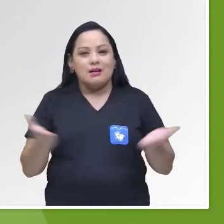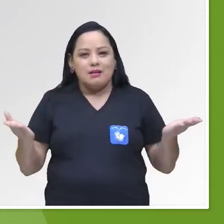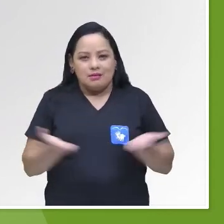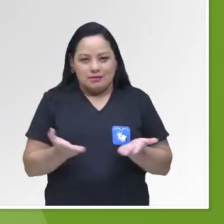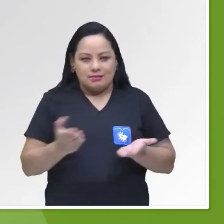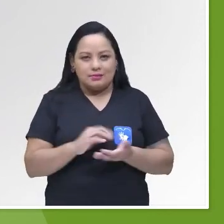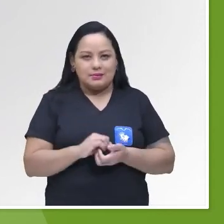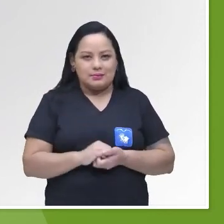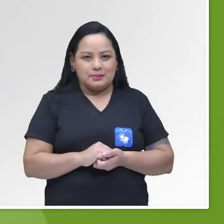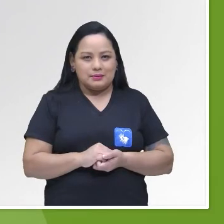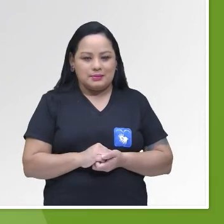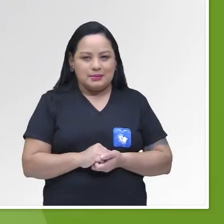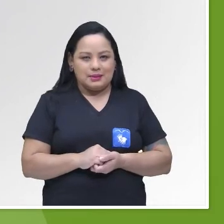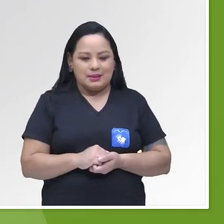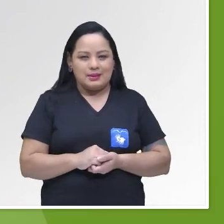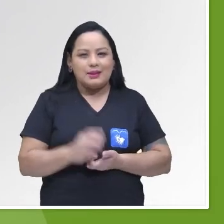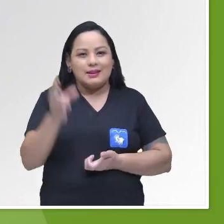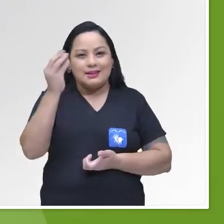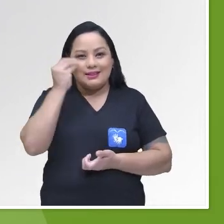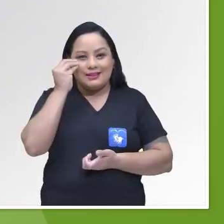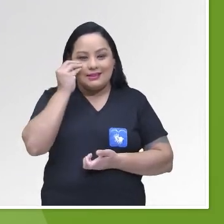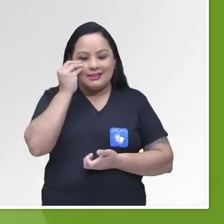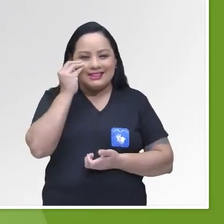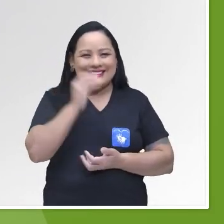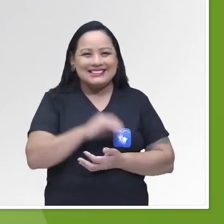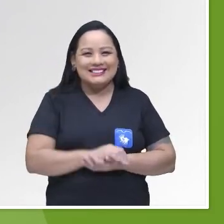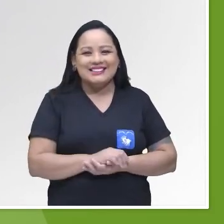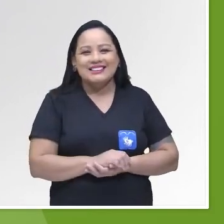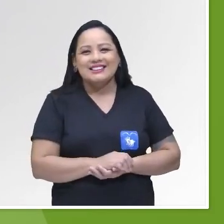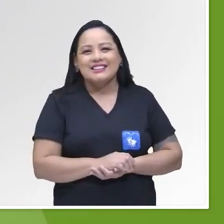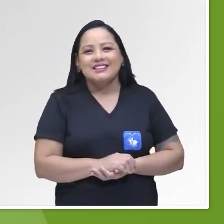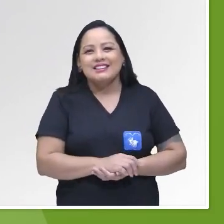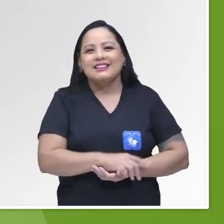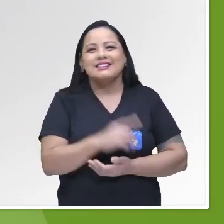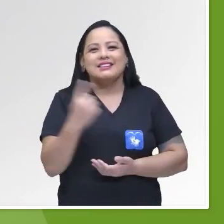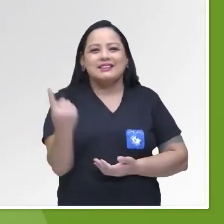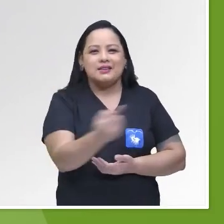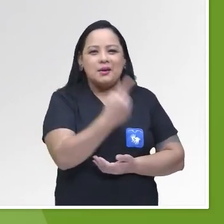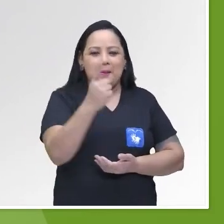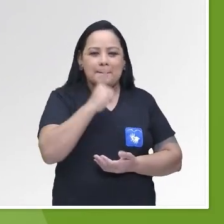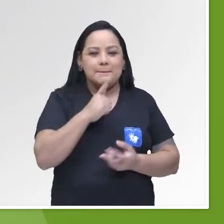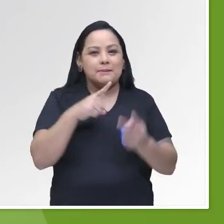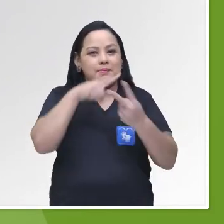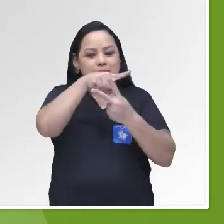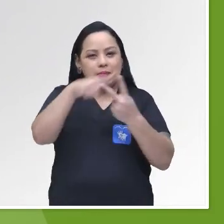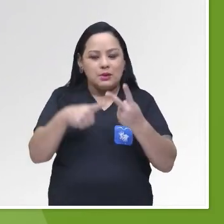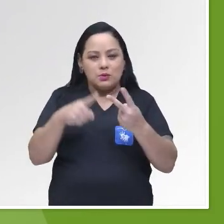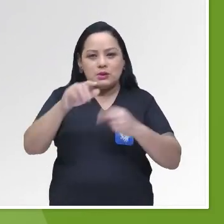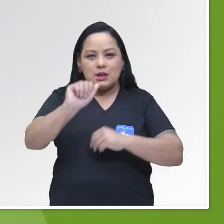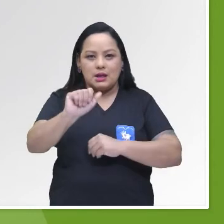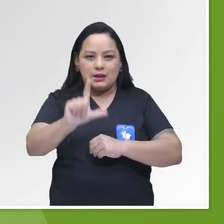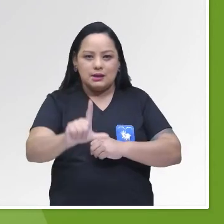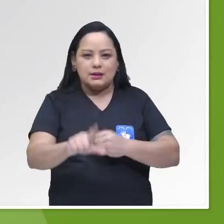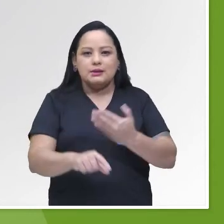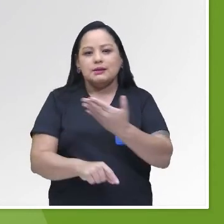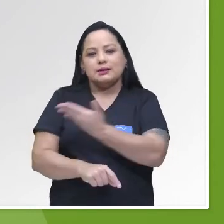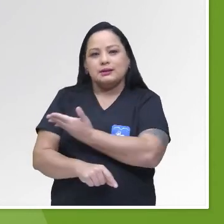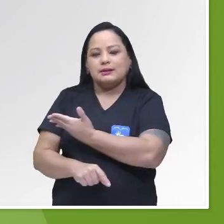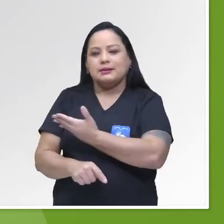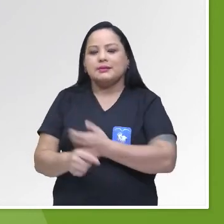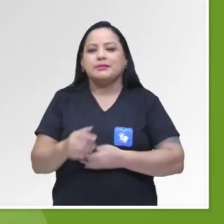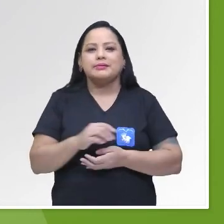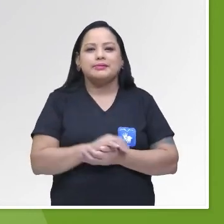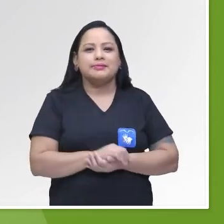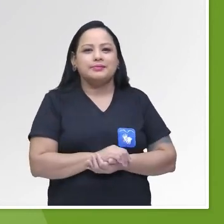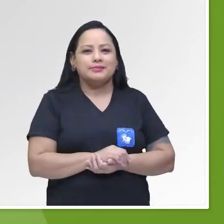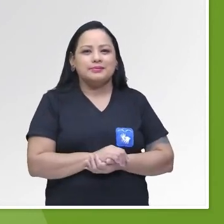agora, a gente vai observar que a gente vai ter 2 alumínios, ó, aqui, ó, tem 2